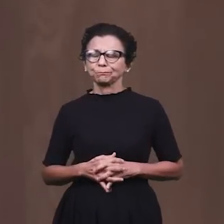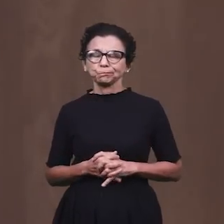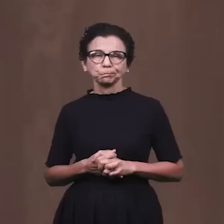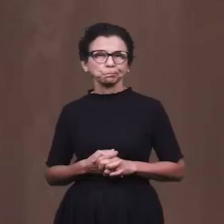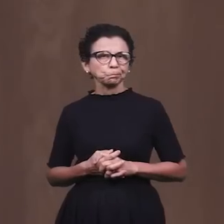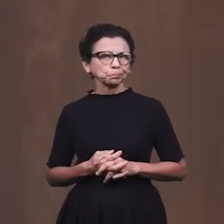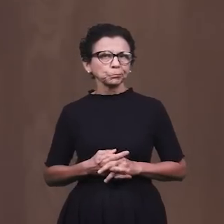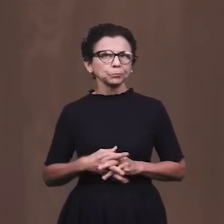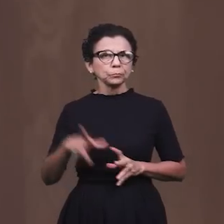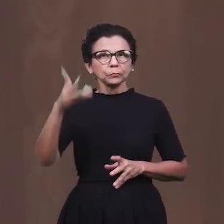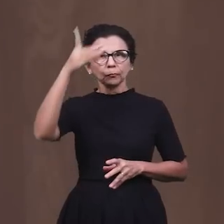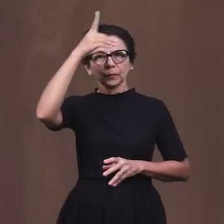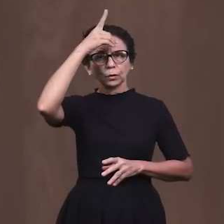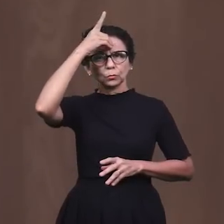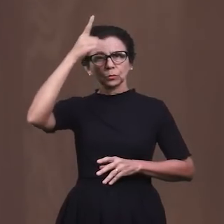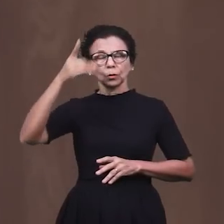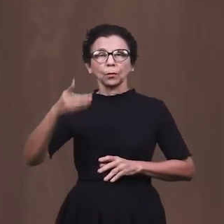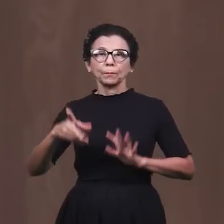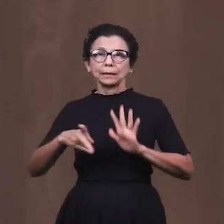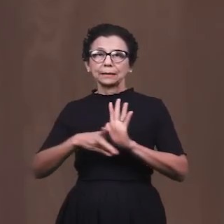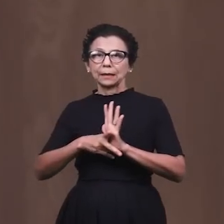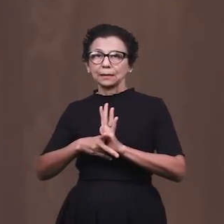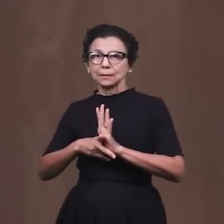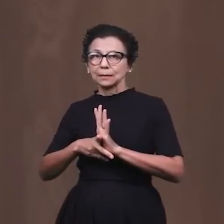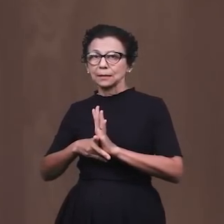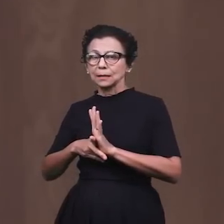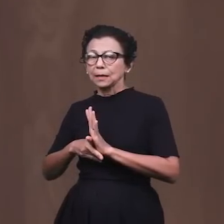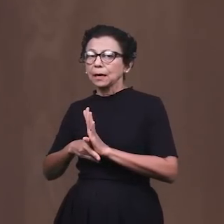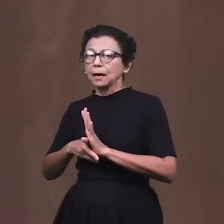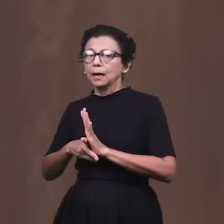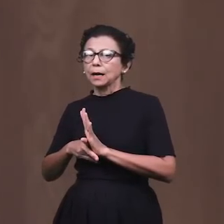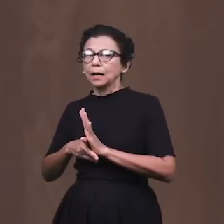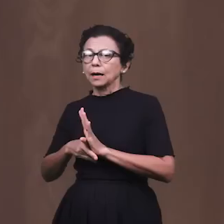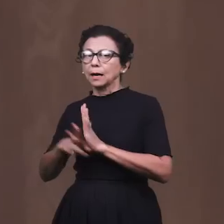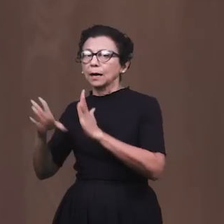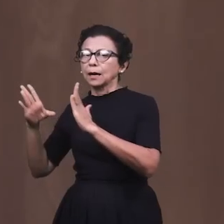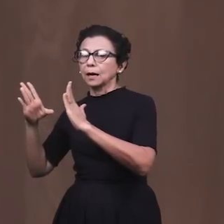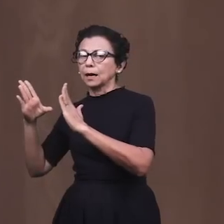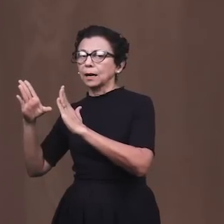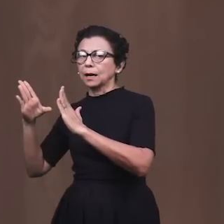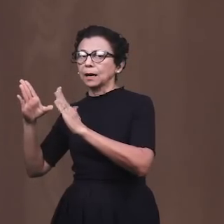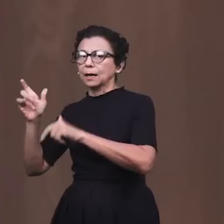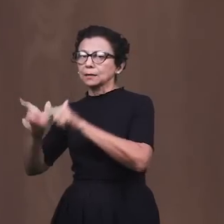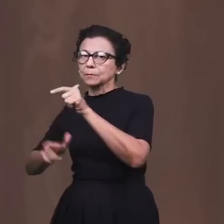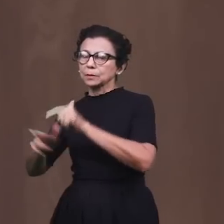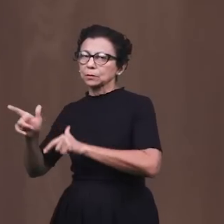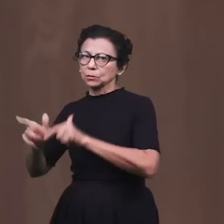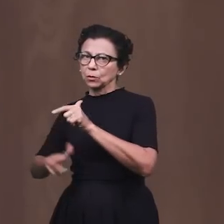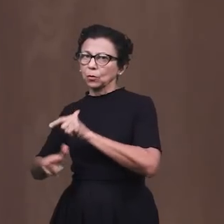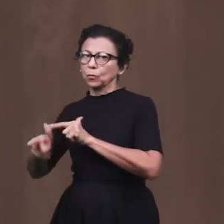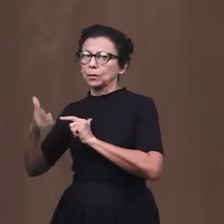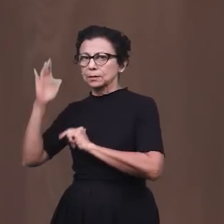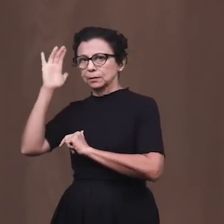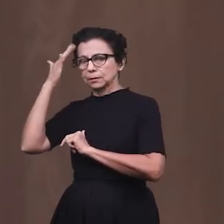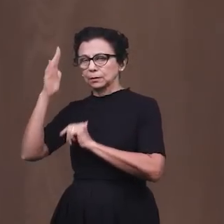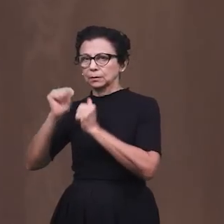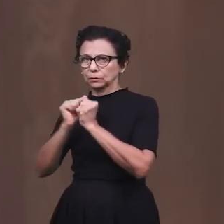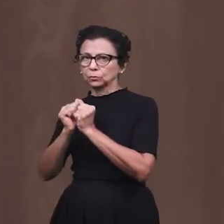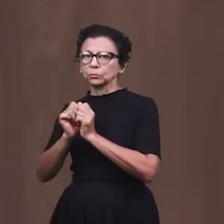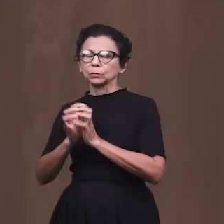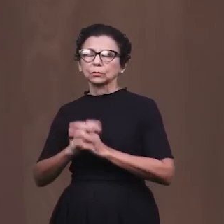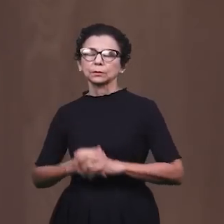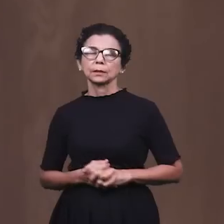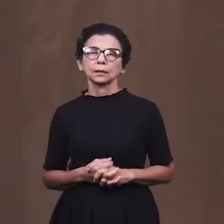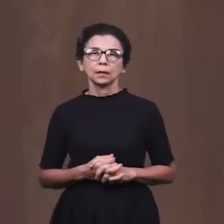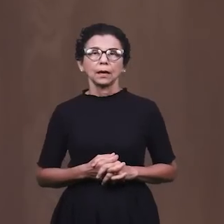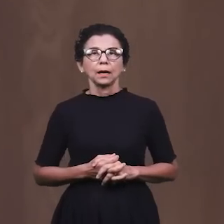do servo. Ele é propriedade do corpo, porque é para a edificação do corpo de Cristo. E o detalhe, inclusive, que não podemos